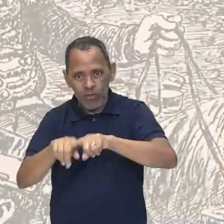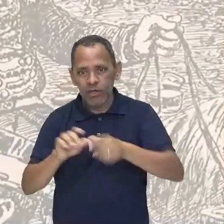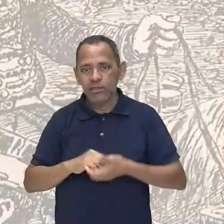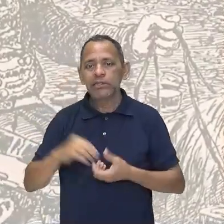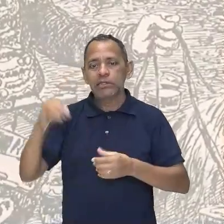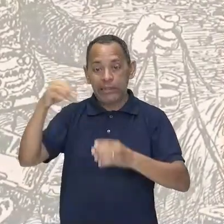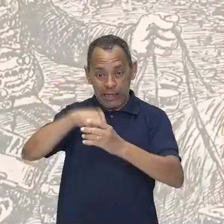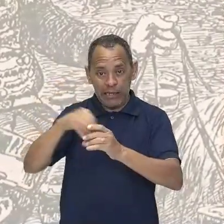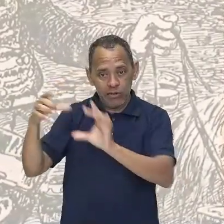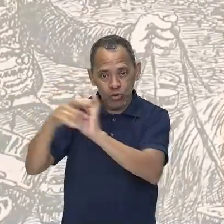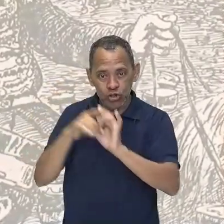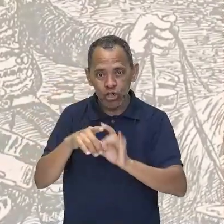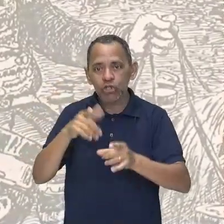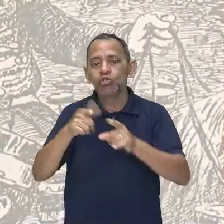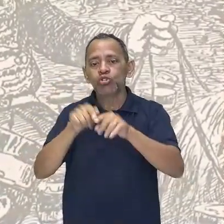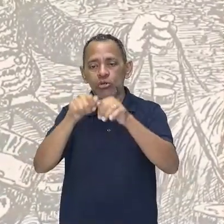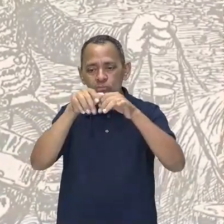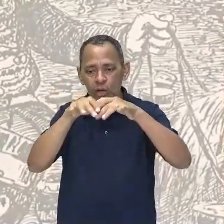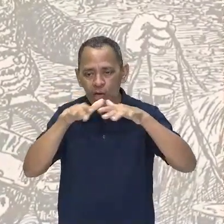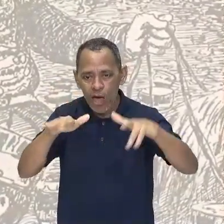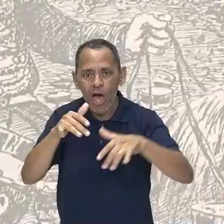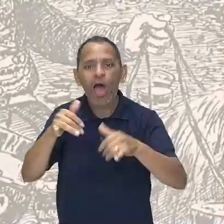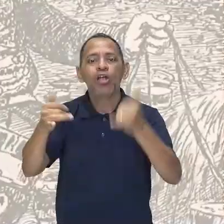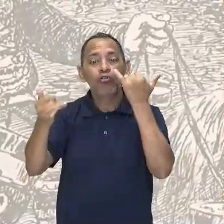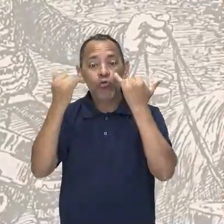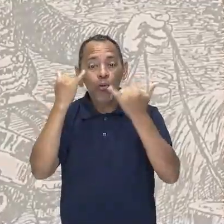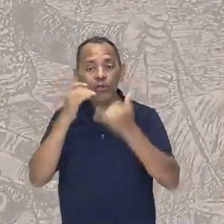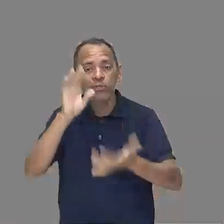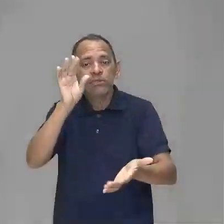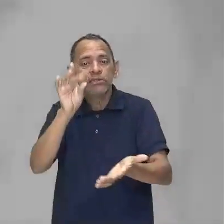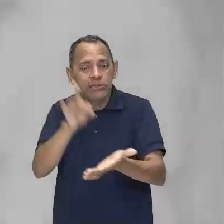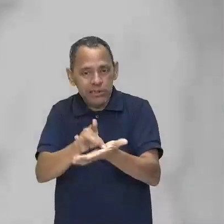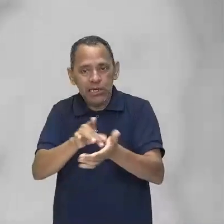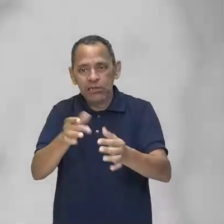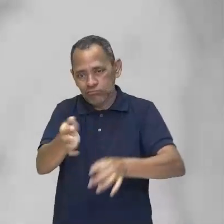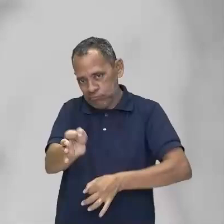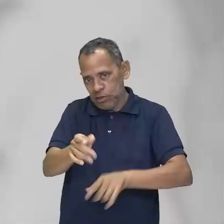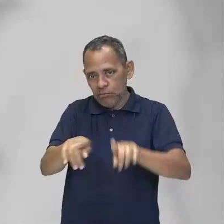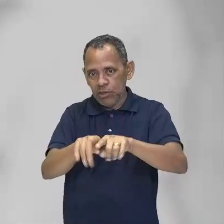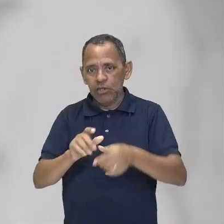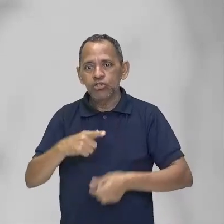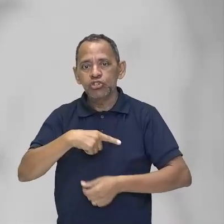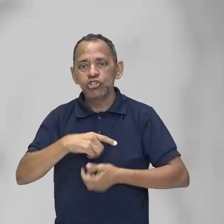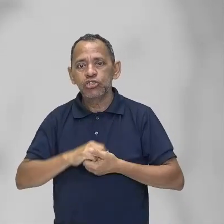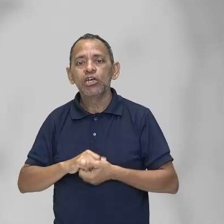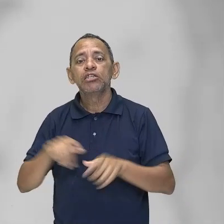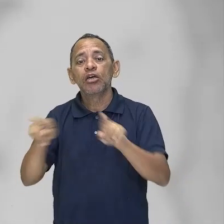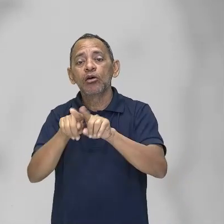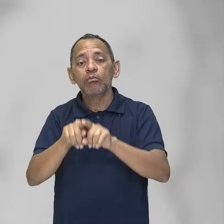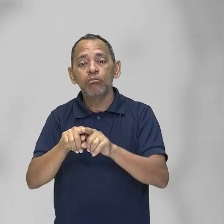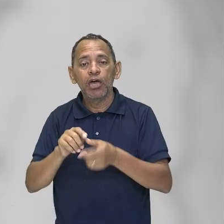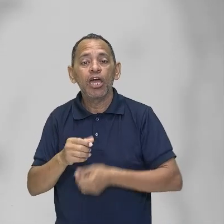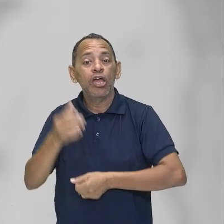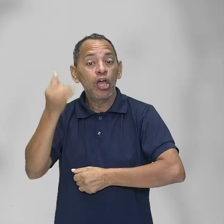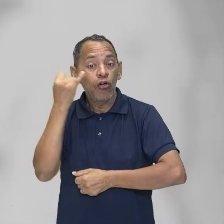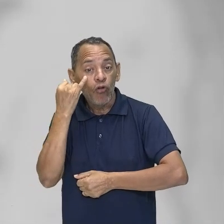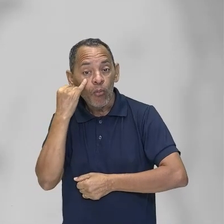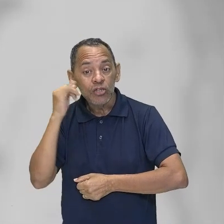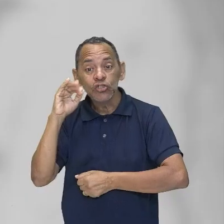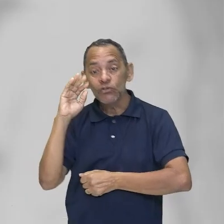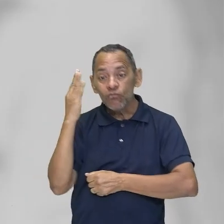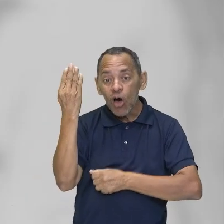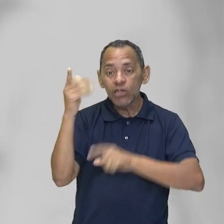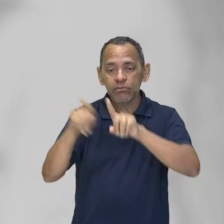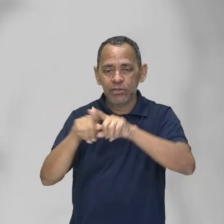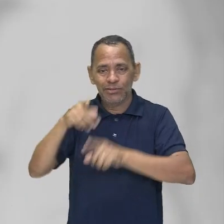havia a propagação de informações corretas. Então existia as fake news também desde lá daquela época. As pessoas não